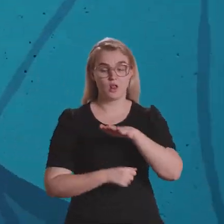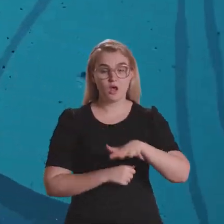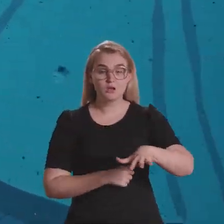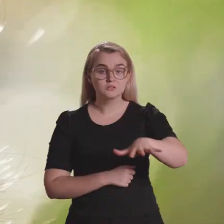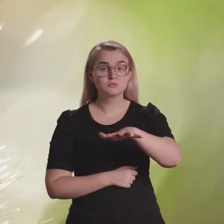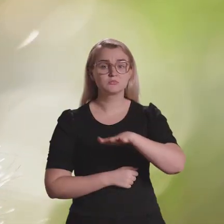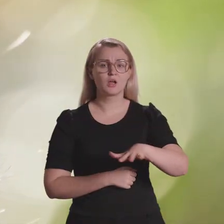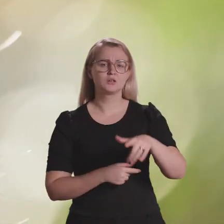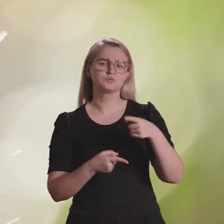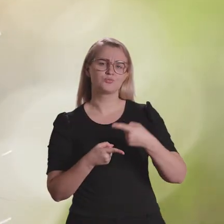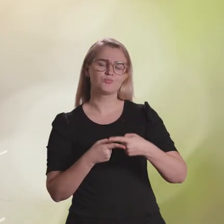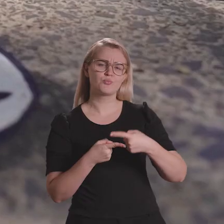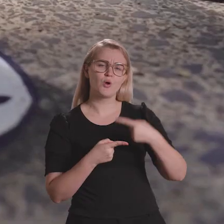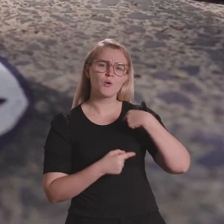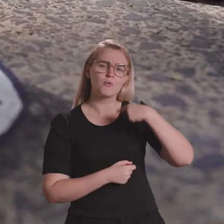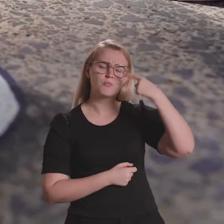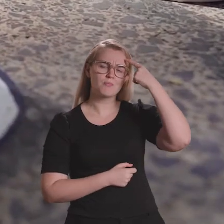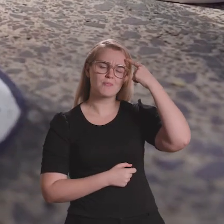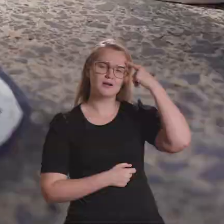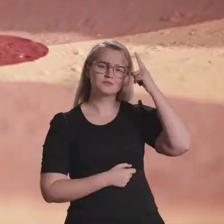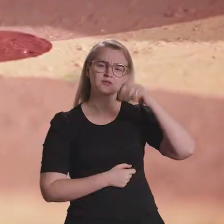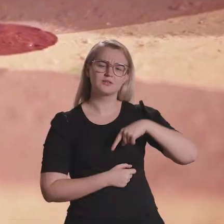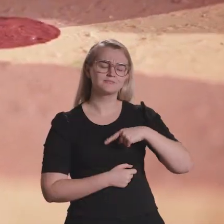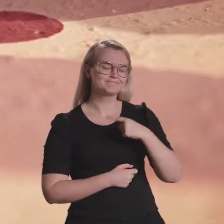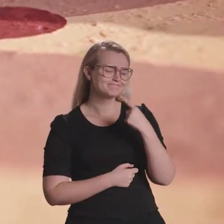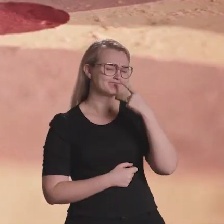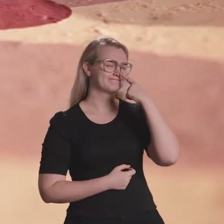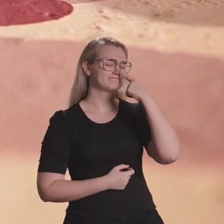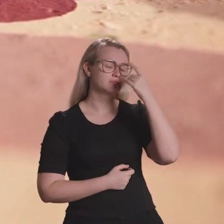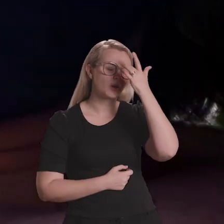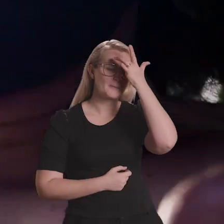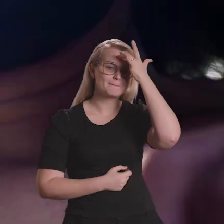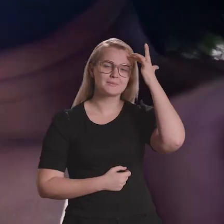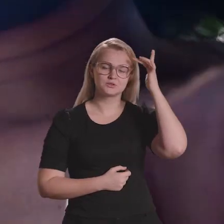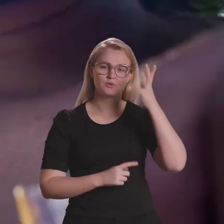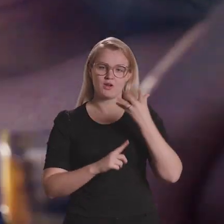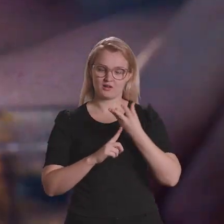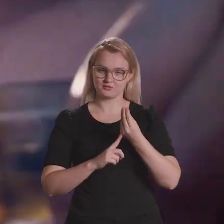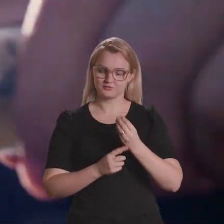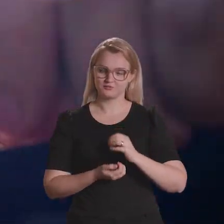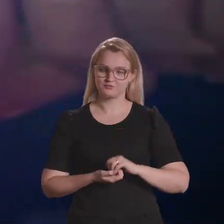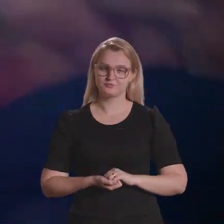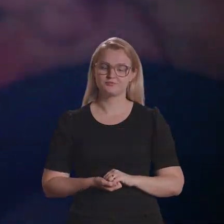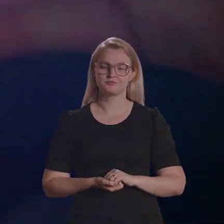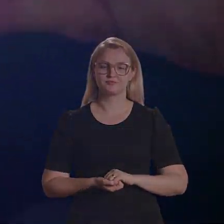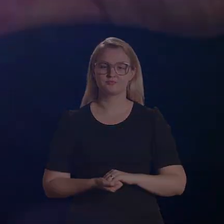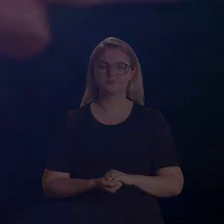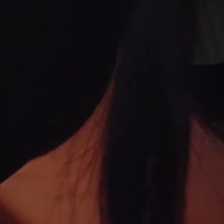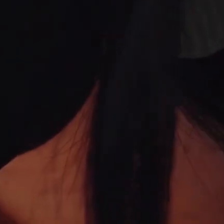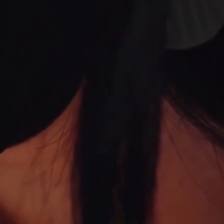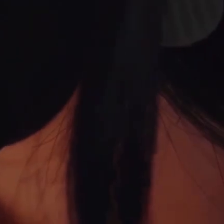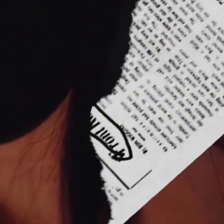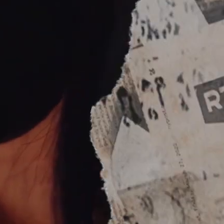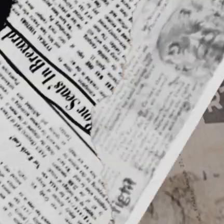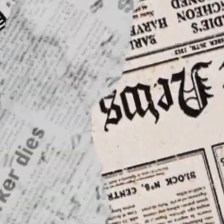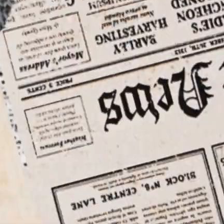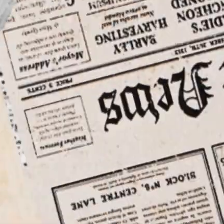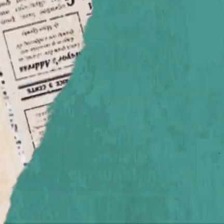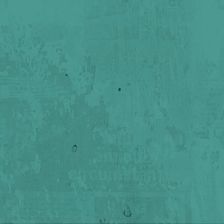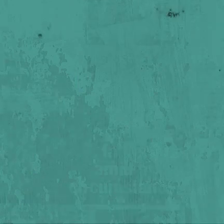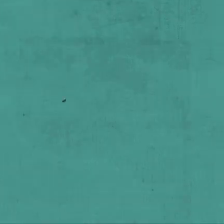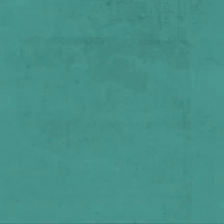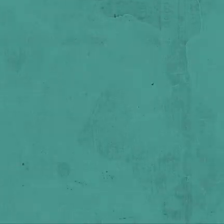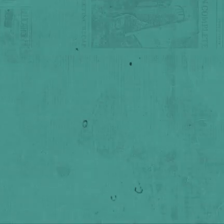trabalhar o espaço, porque eu acho que acaba aproximando mais as pessoas da arte, assim.